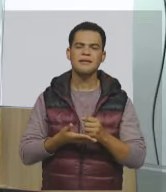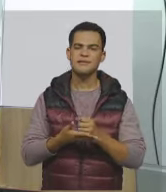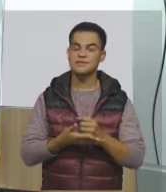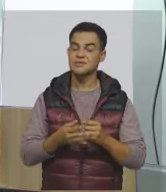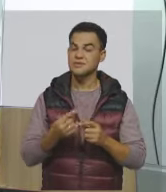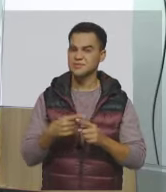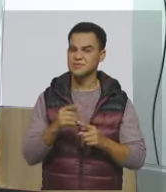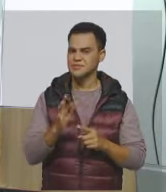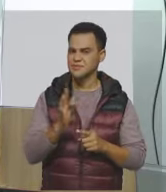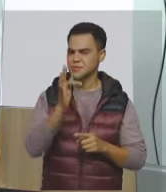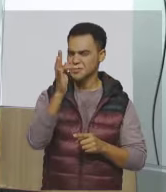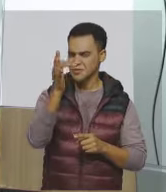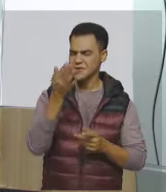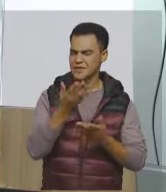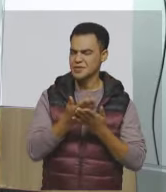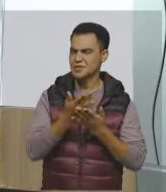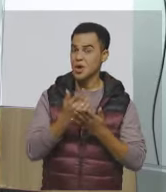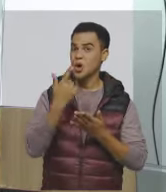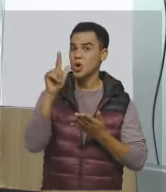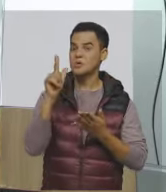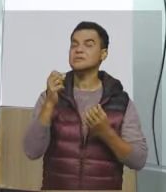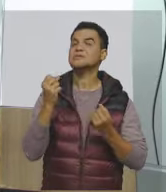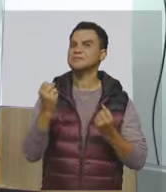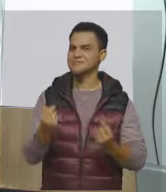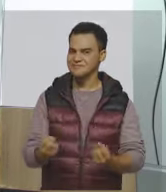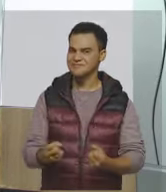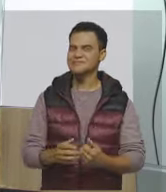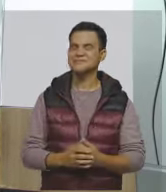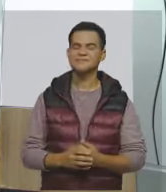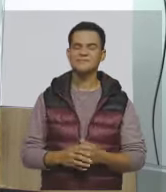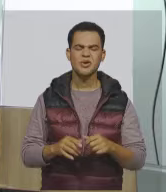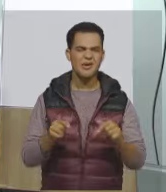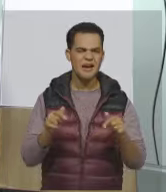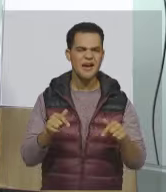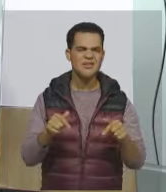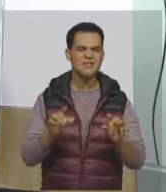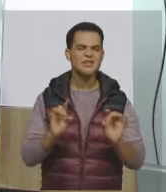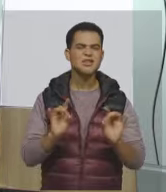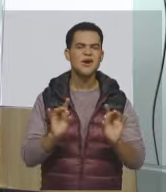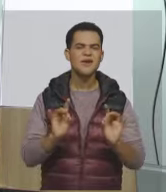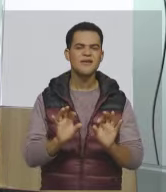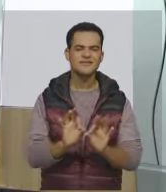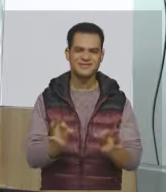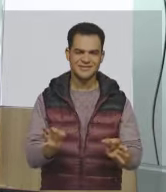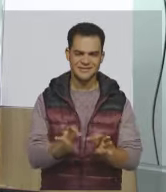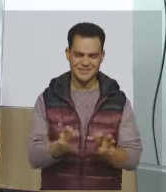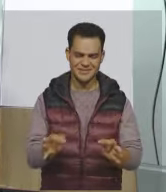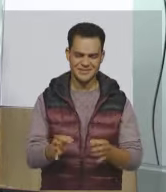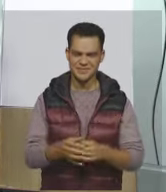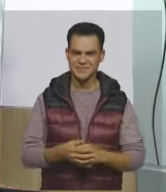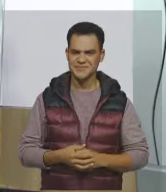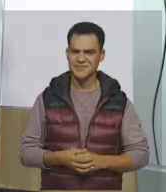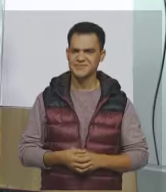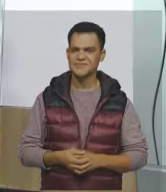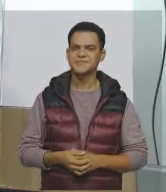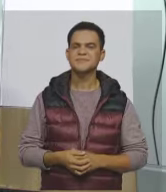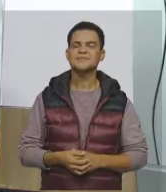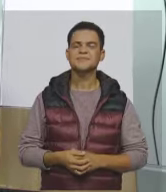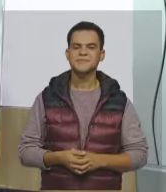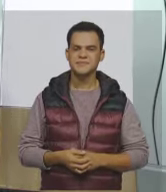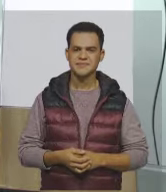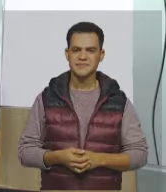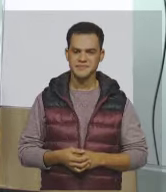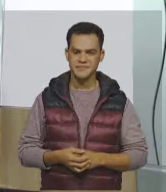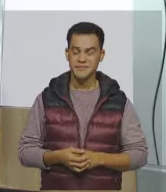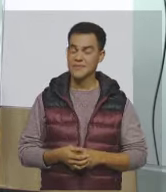gente encontra no mundo real, ok? Então aqui é só para a gente ter uma abordagem bem superficial mesmo. Então, olha só, eu